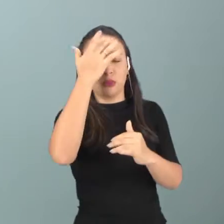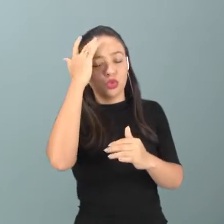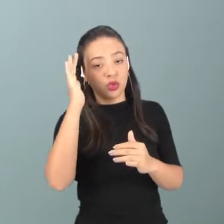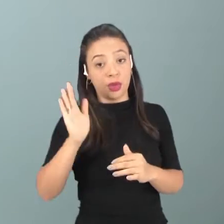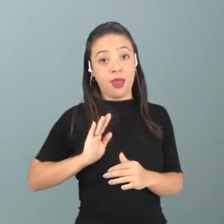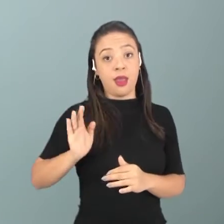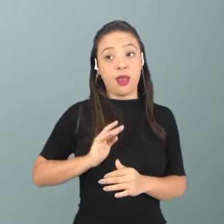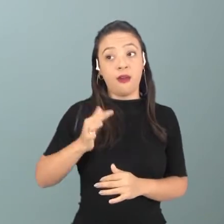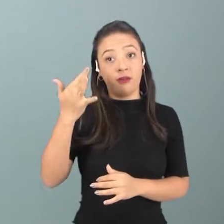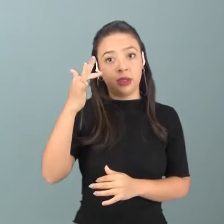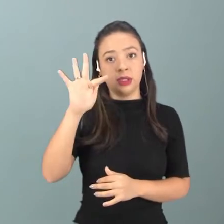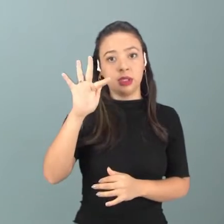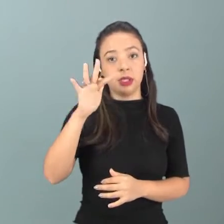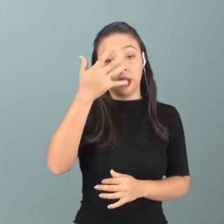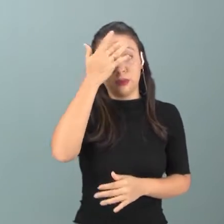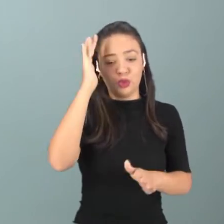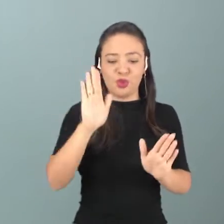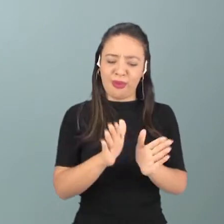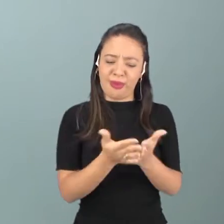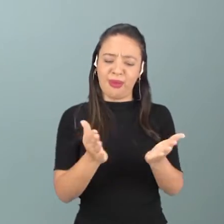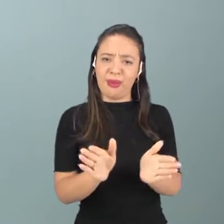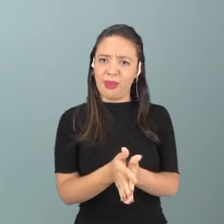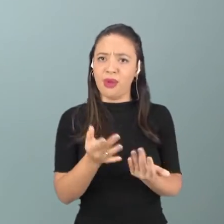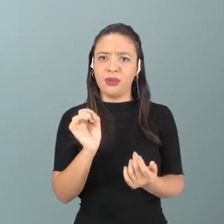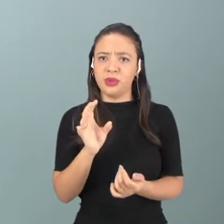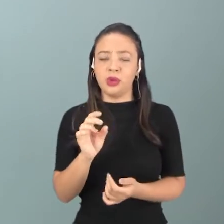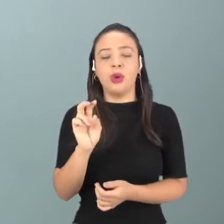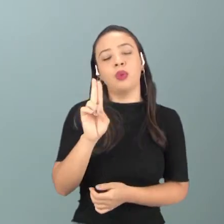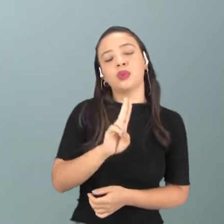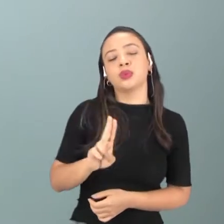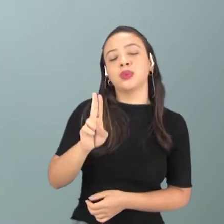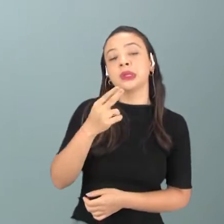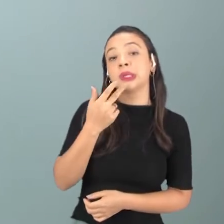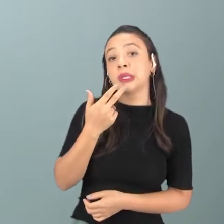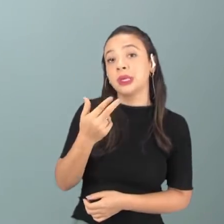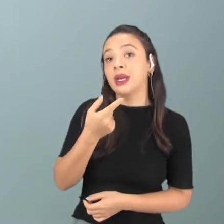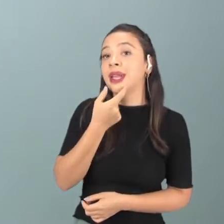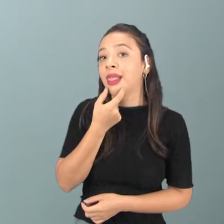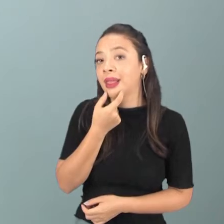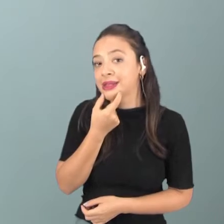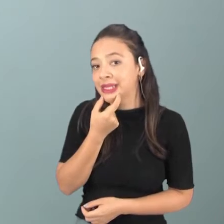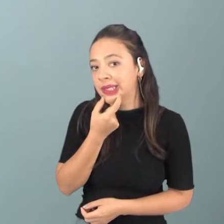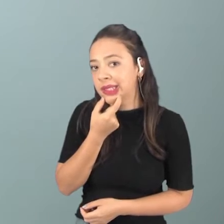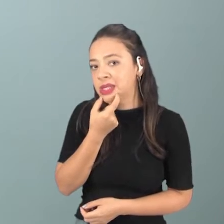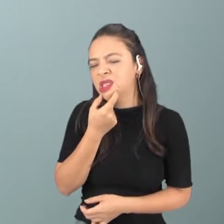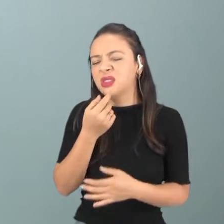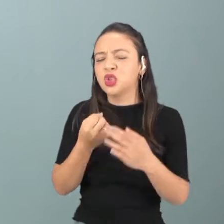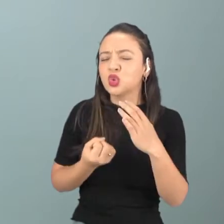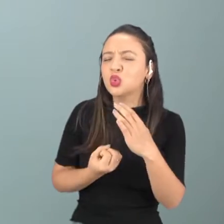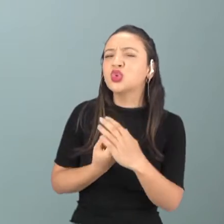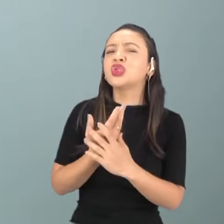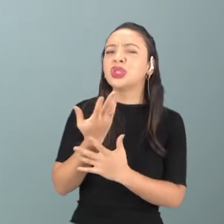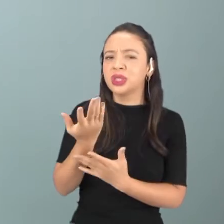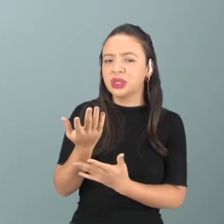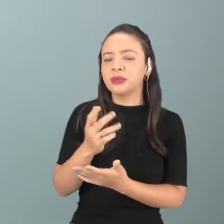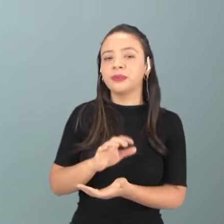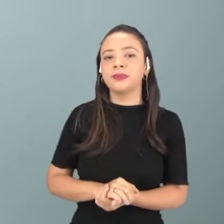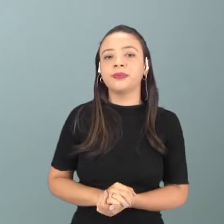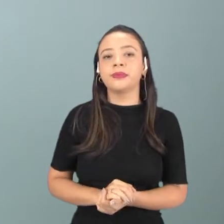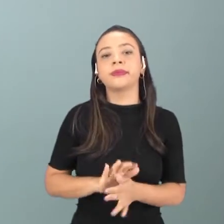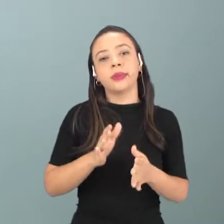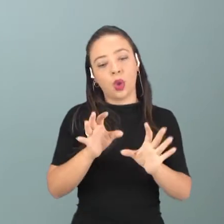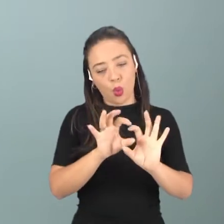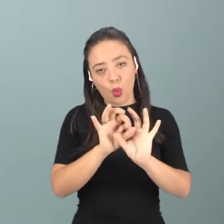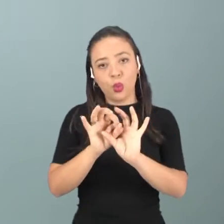francês e os pobres, o da ralé, eles falavam o inglês, que estava em formação ainda na época. Então, essa junção linguística também